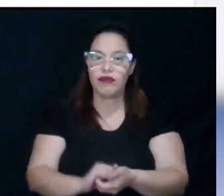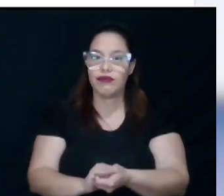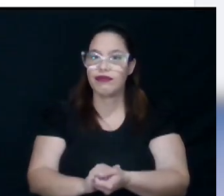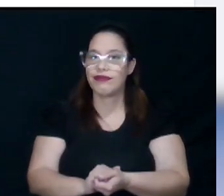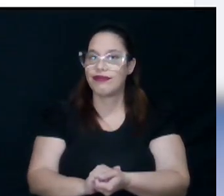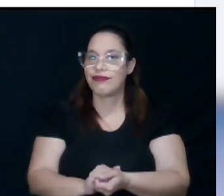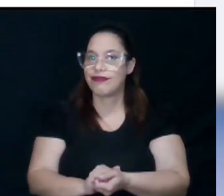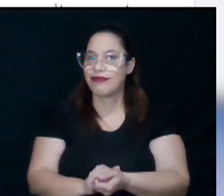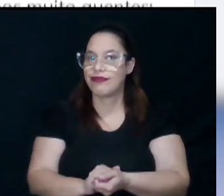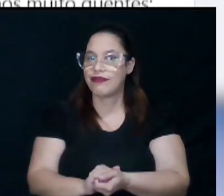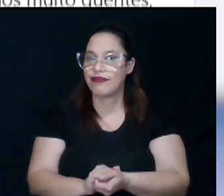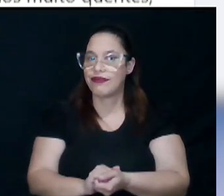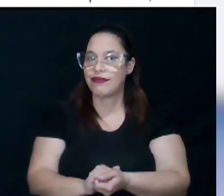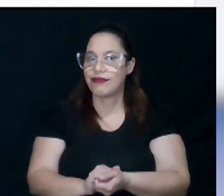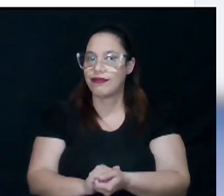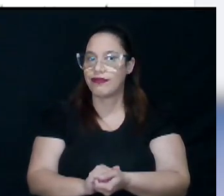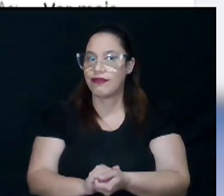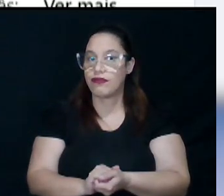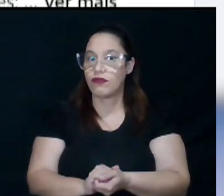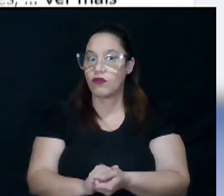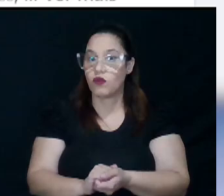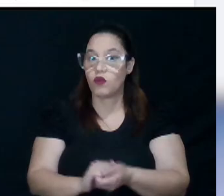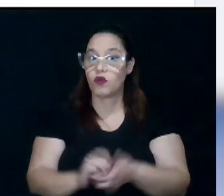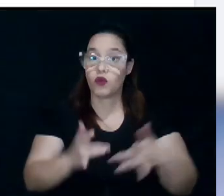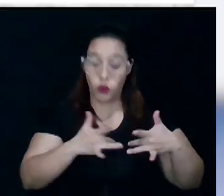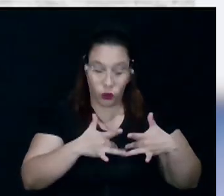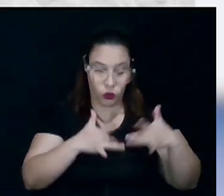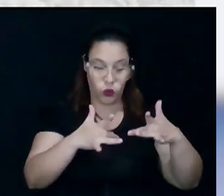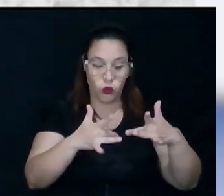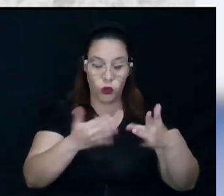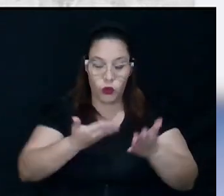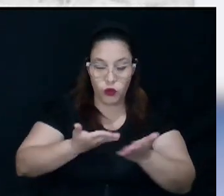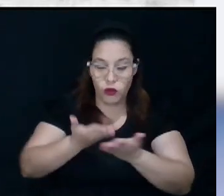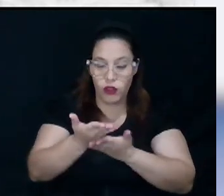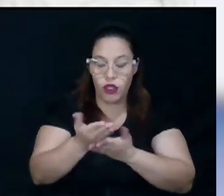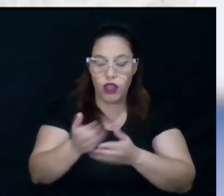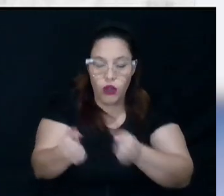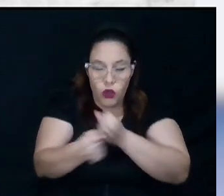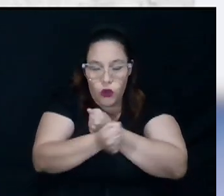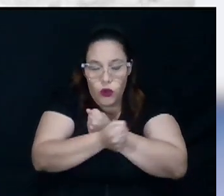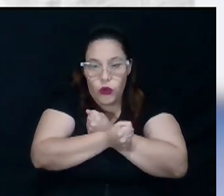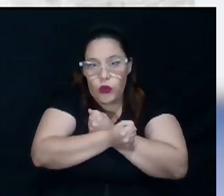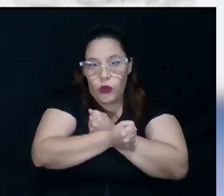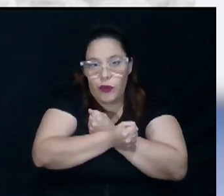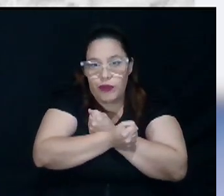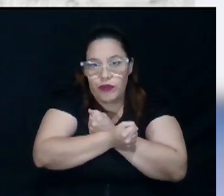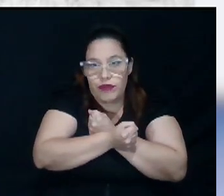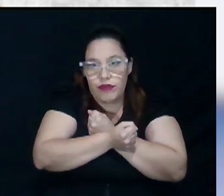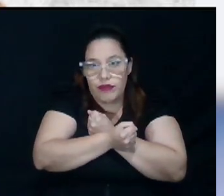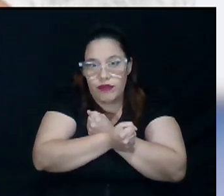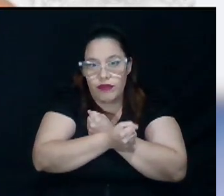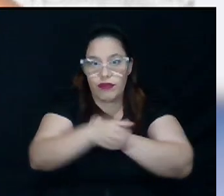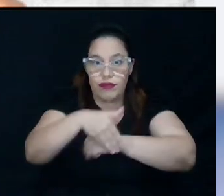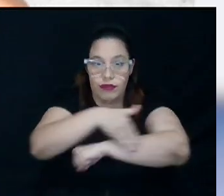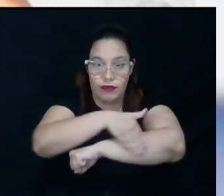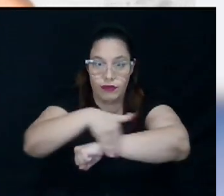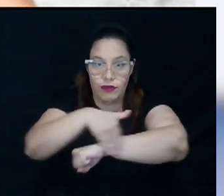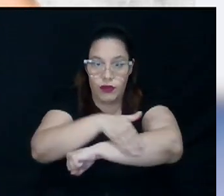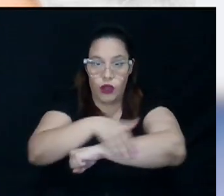4395. Já para a entrega das mantas e cobertores, a maternidade de Campinas fica na Avenida Orozimbo Maia,